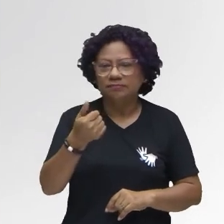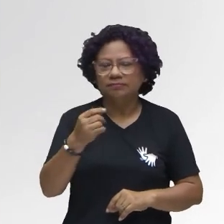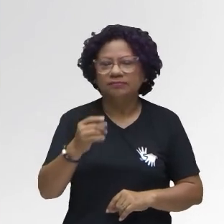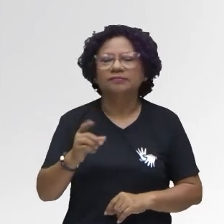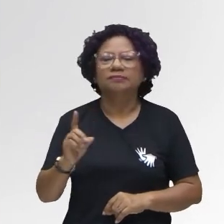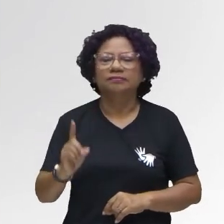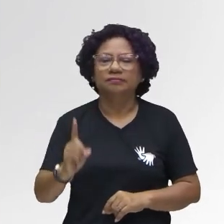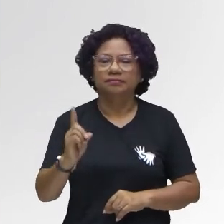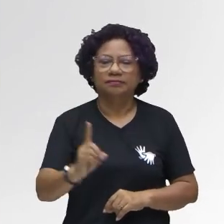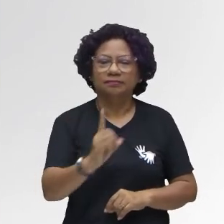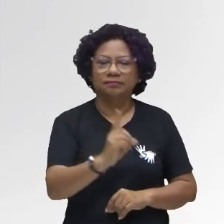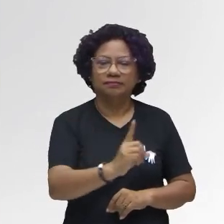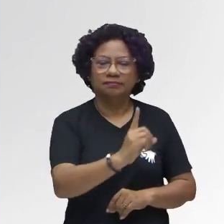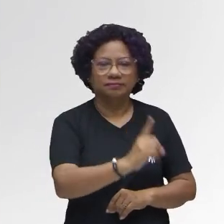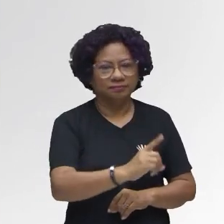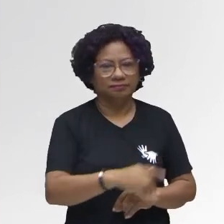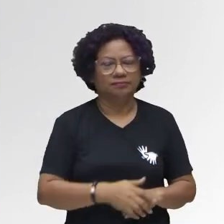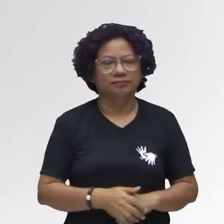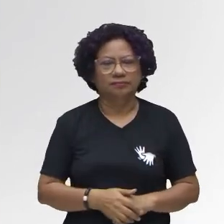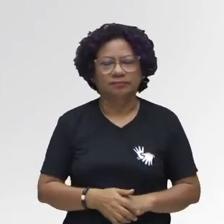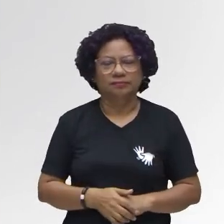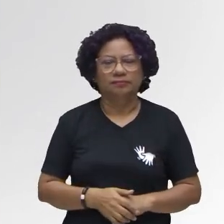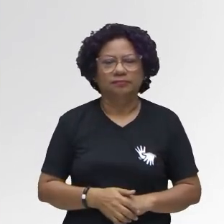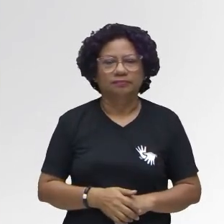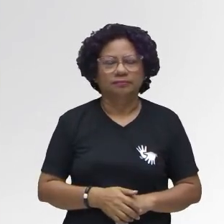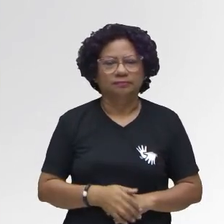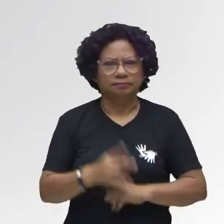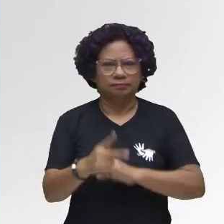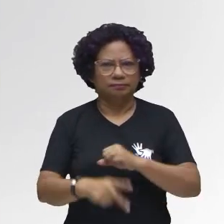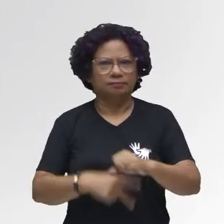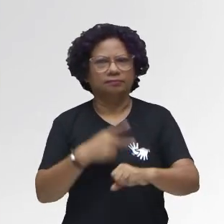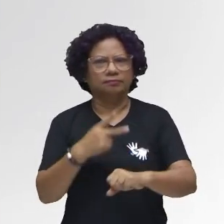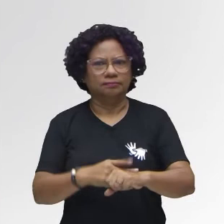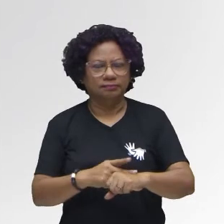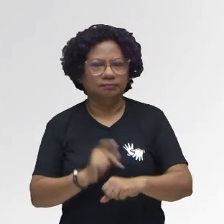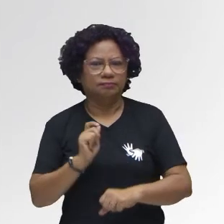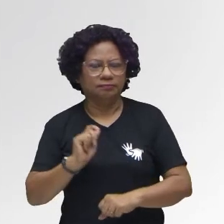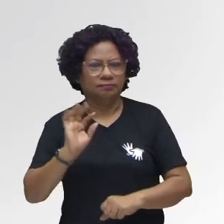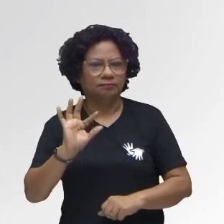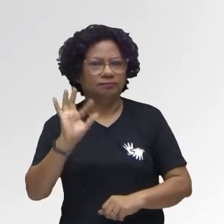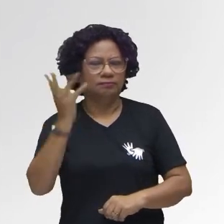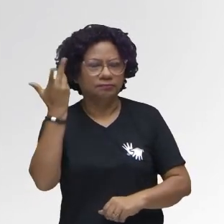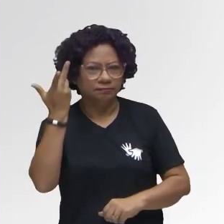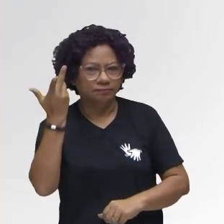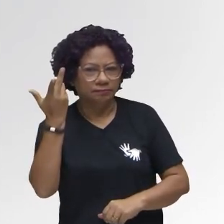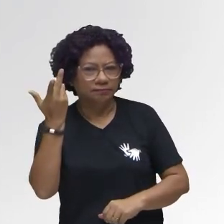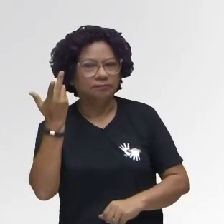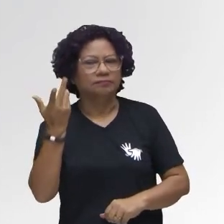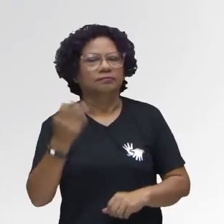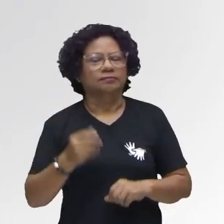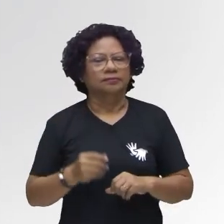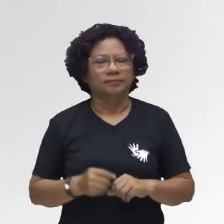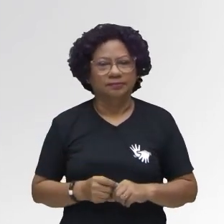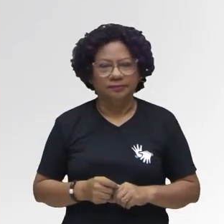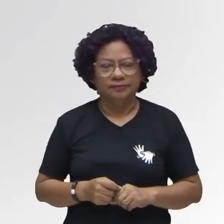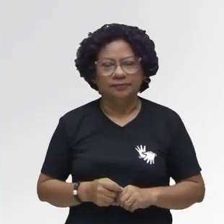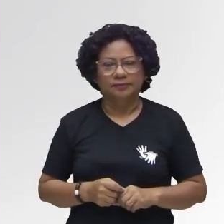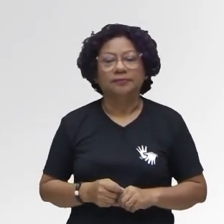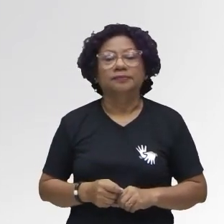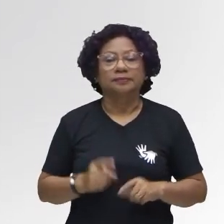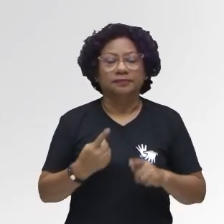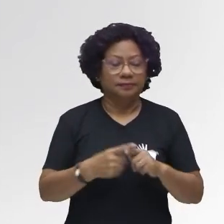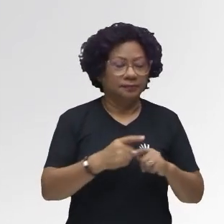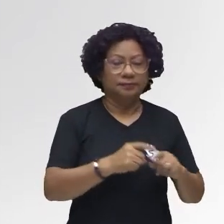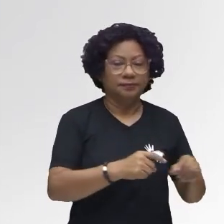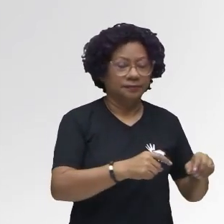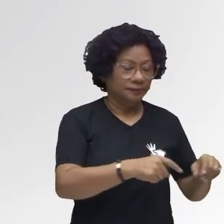primeiras indústrias surgindo, eu vou ter a transformação. Então, eu vou ter o desenvolvimento urbano no Brasil, que vai